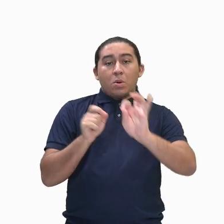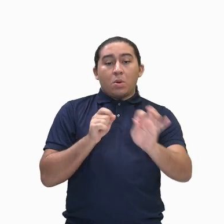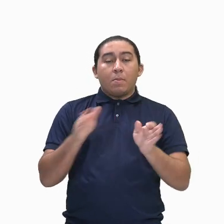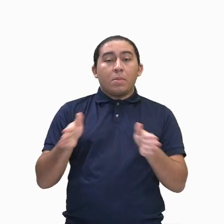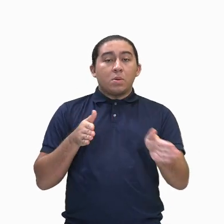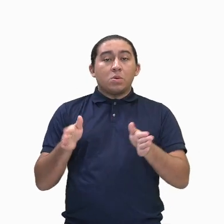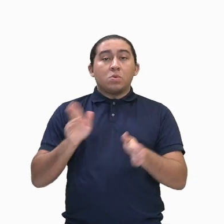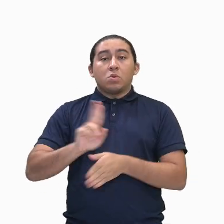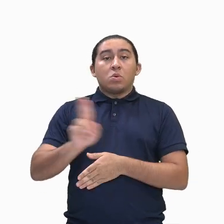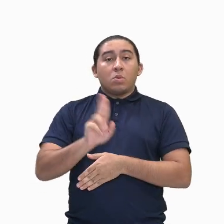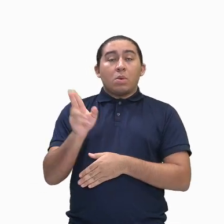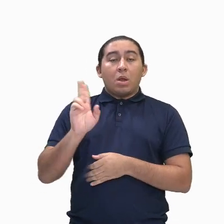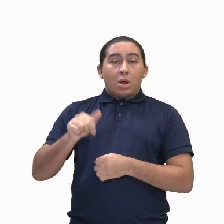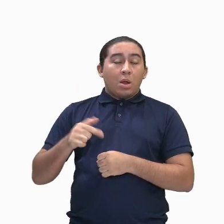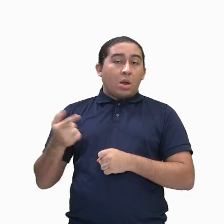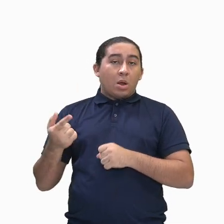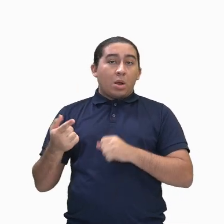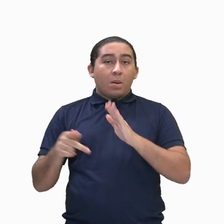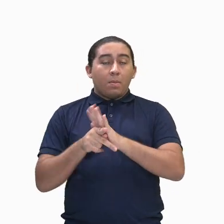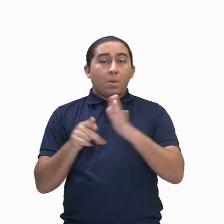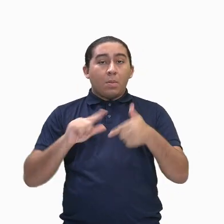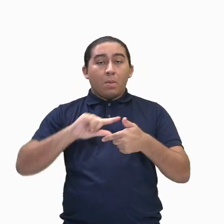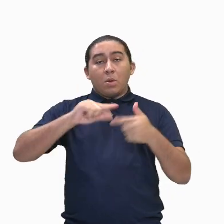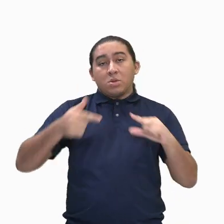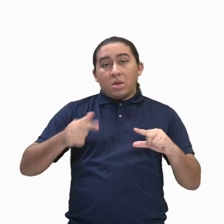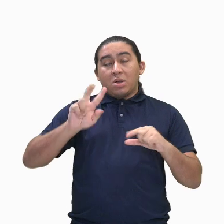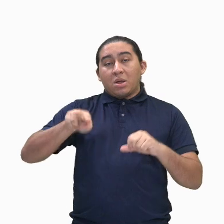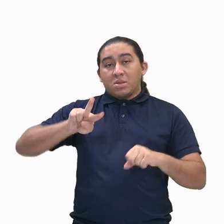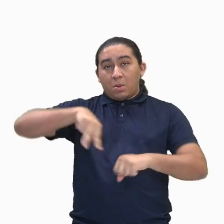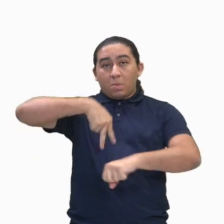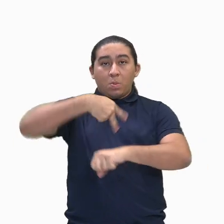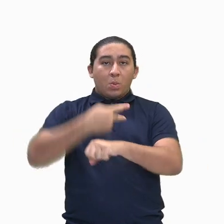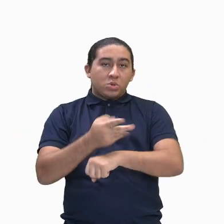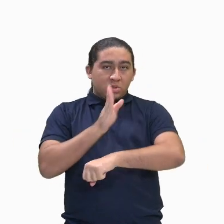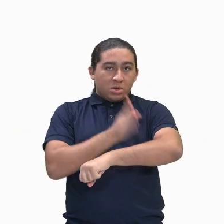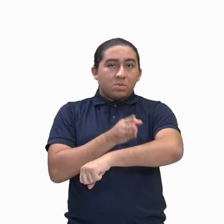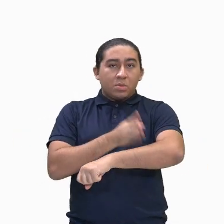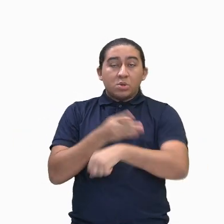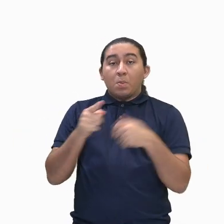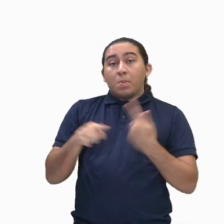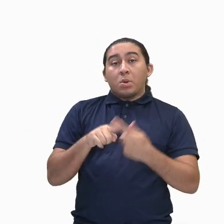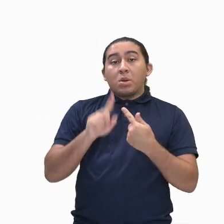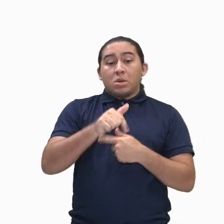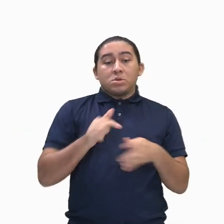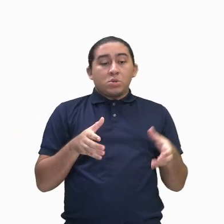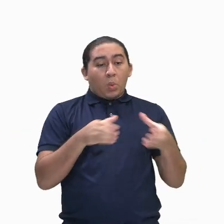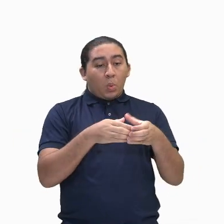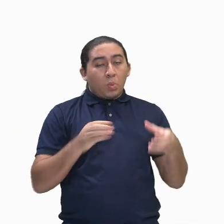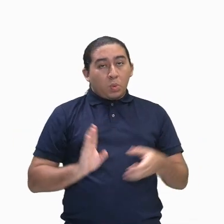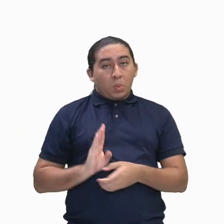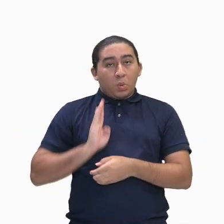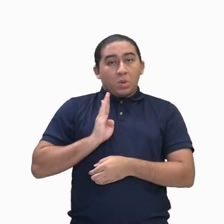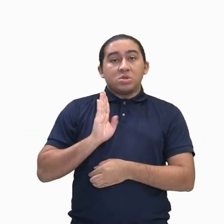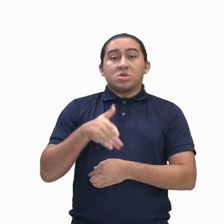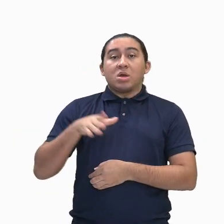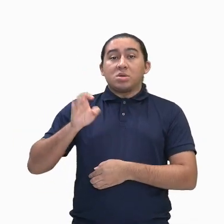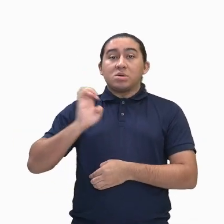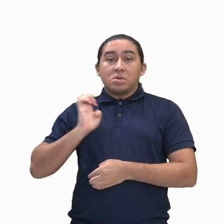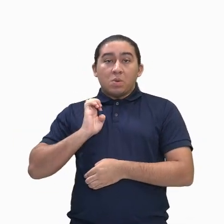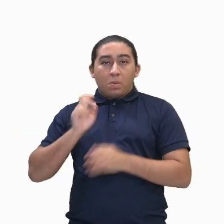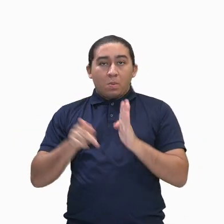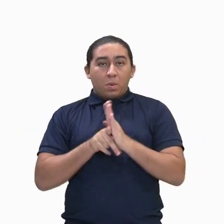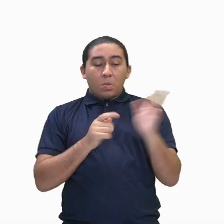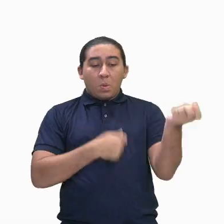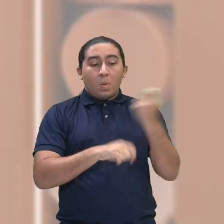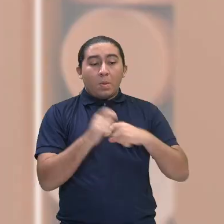chamado período moderno, que vem depois da Idade Média. Porque é justamente essa classe de burgueses enriquecidos com o comércio